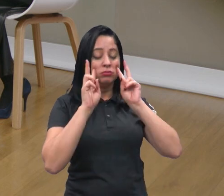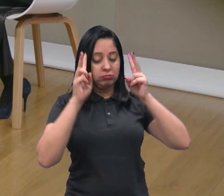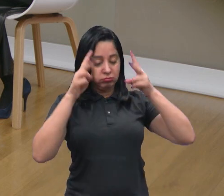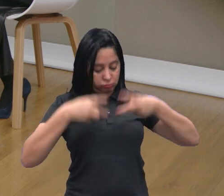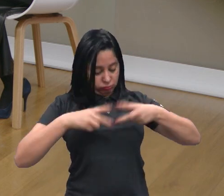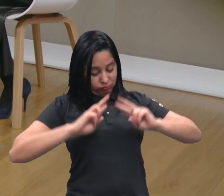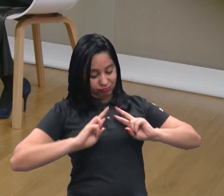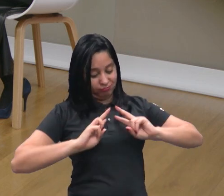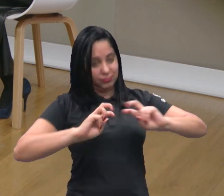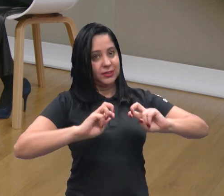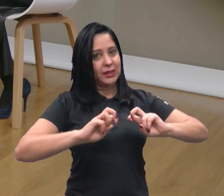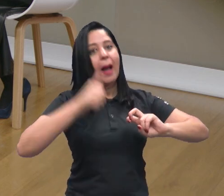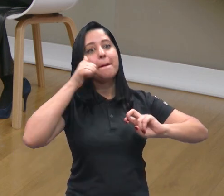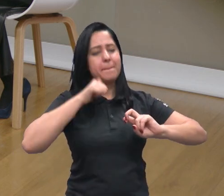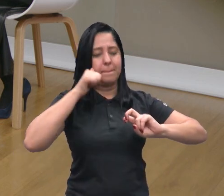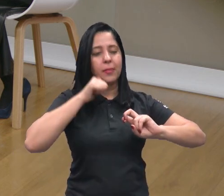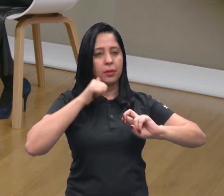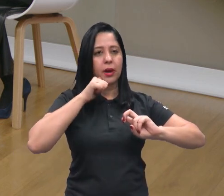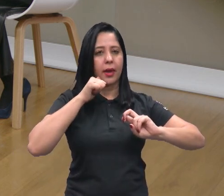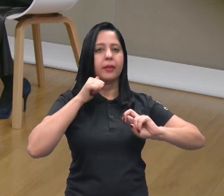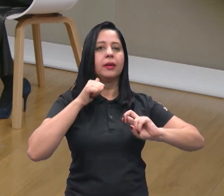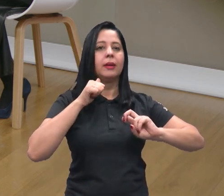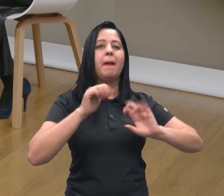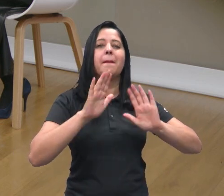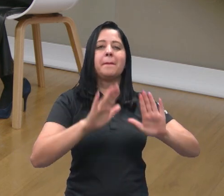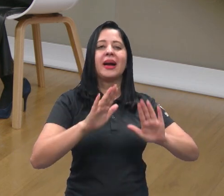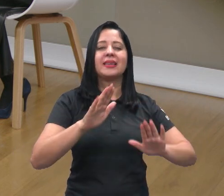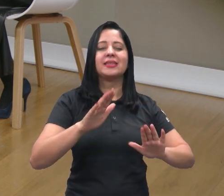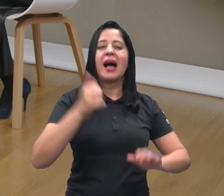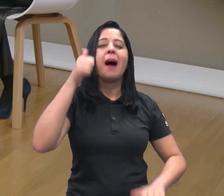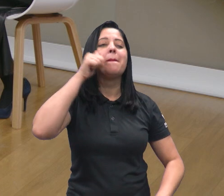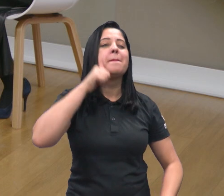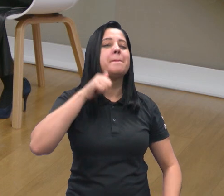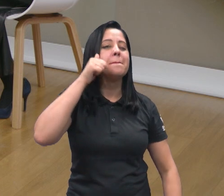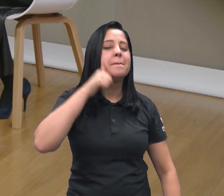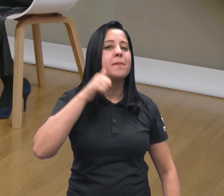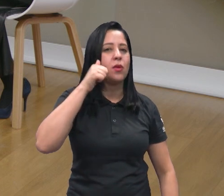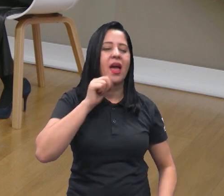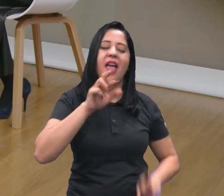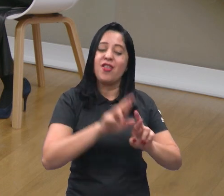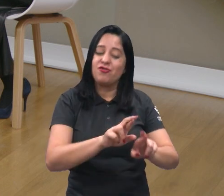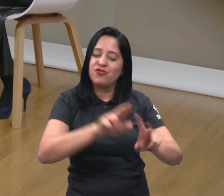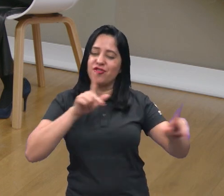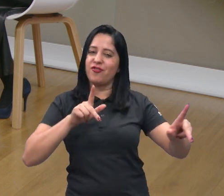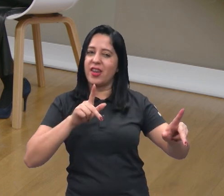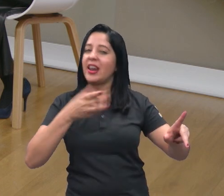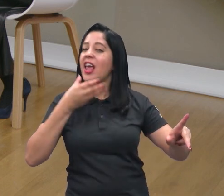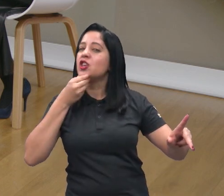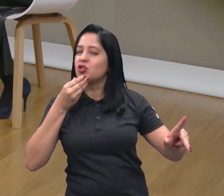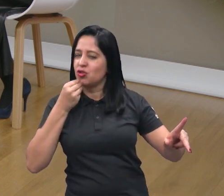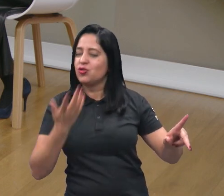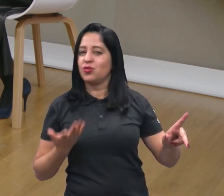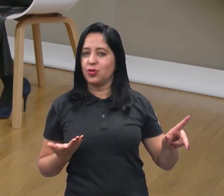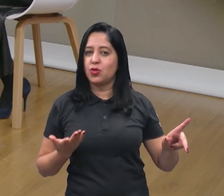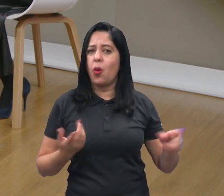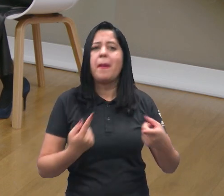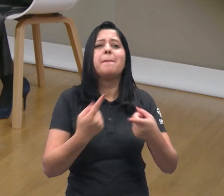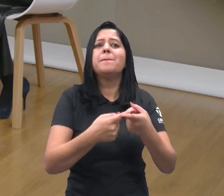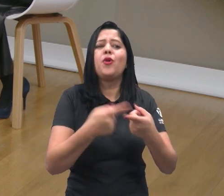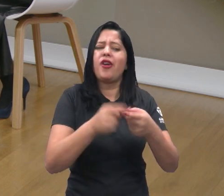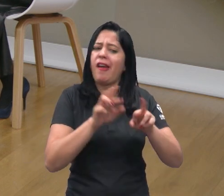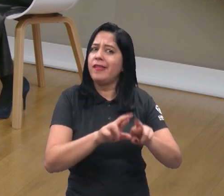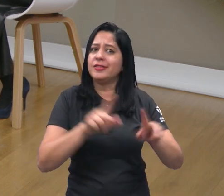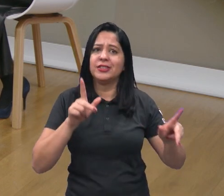todos precisam de autoconhecimento, a gente sabe. Sim. Mas o feminino, ele realmente é diferenciado do masculino. E por que existem